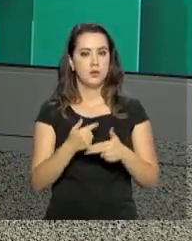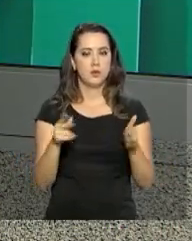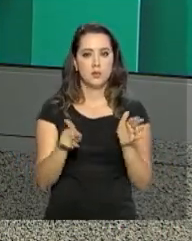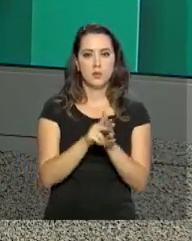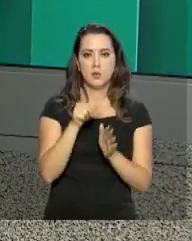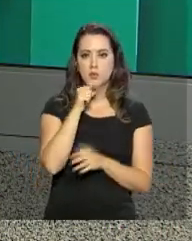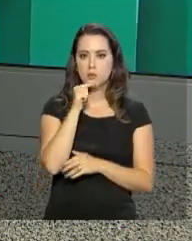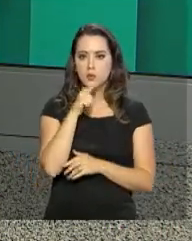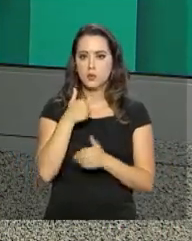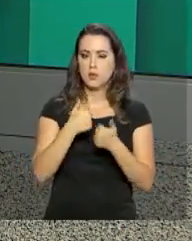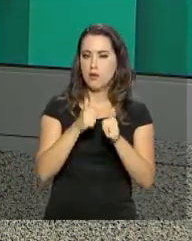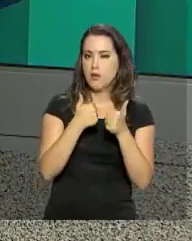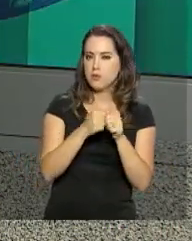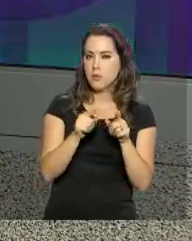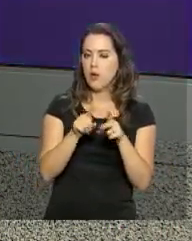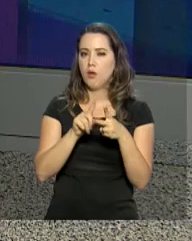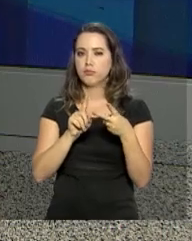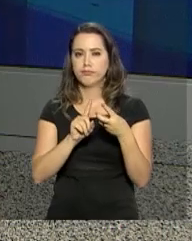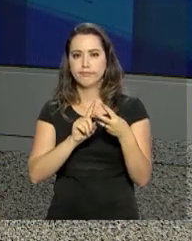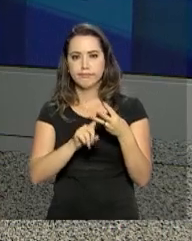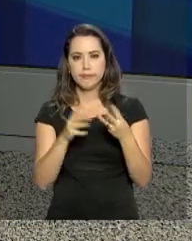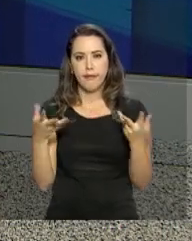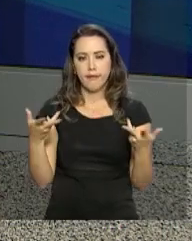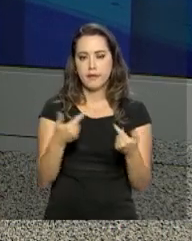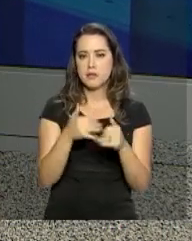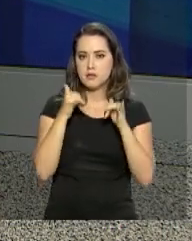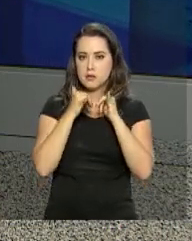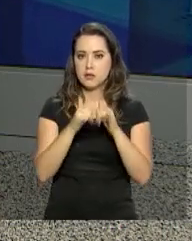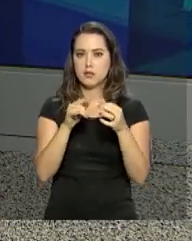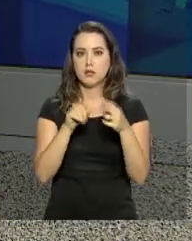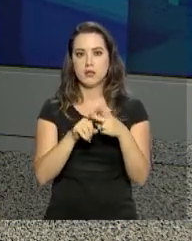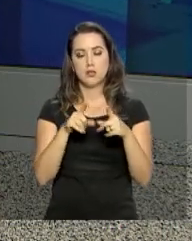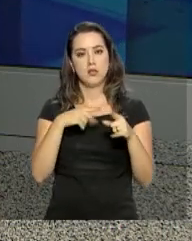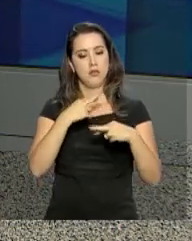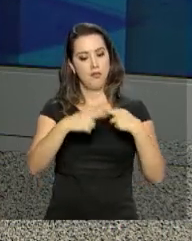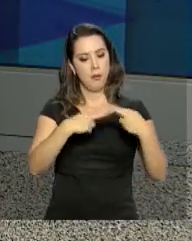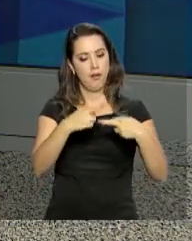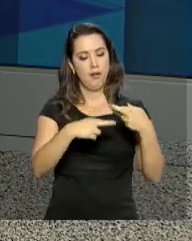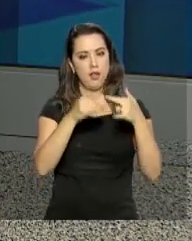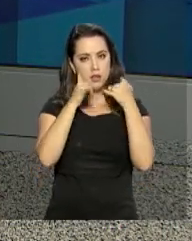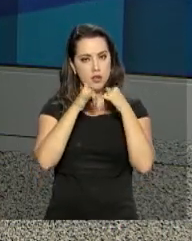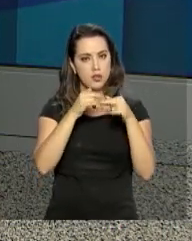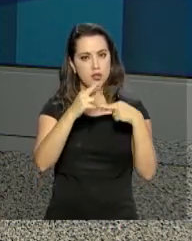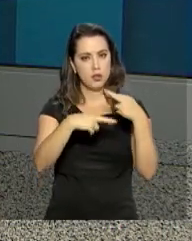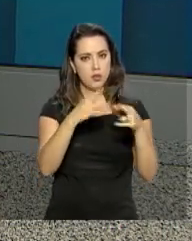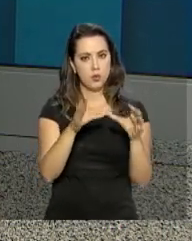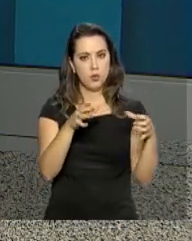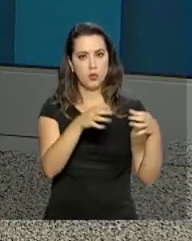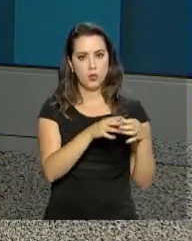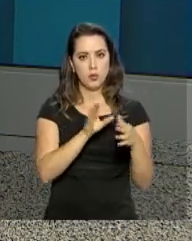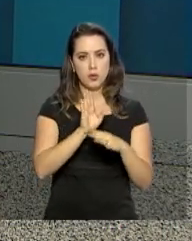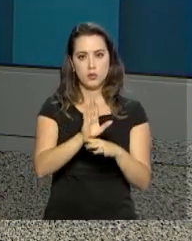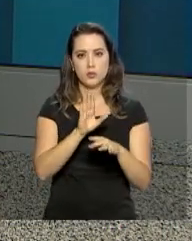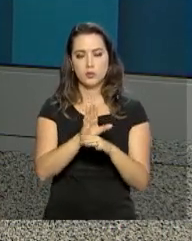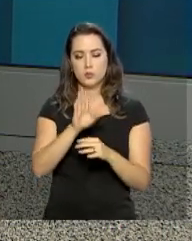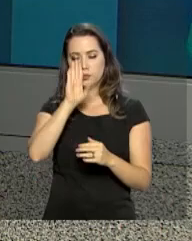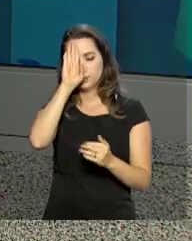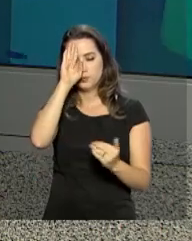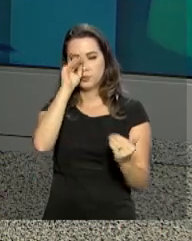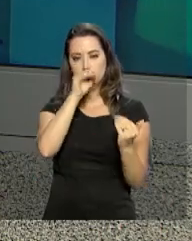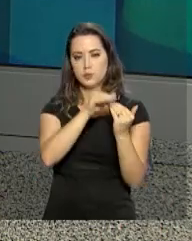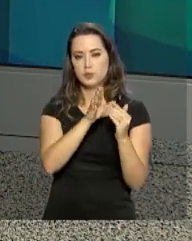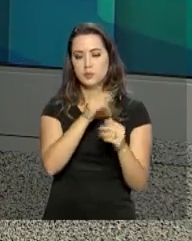hídricos mobilidade urbana eficiência energética e energias renováveis são setores que vão receber apoio de forma